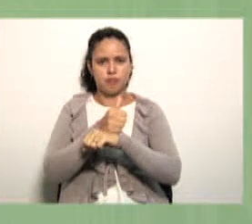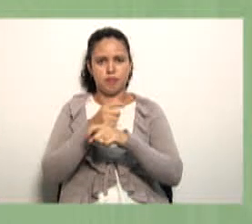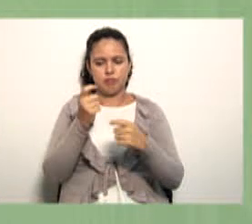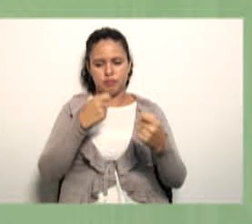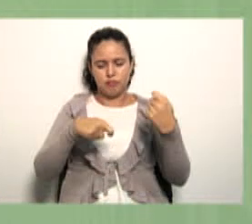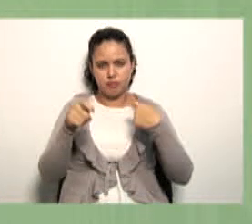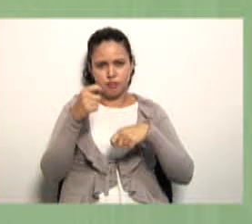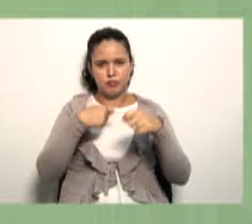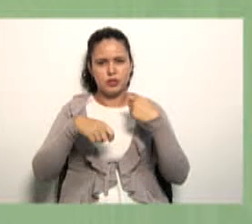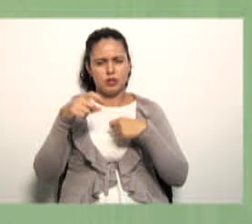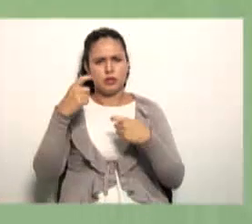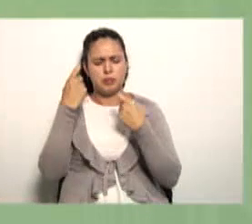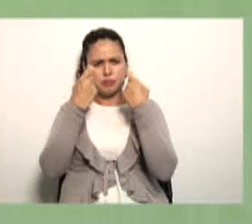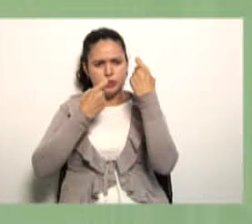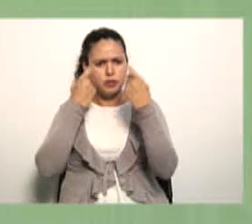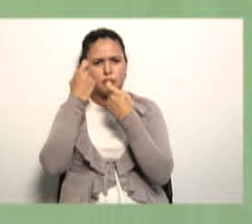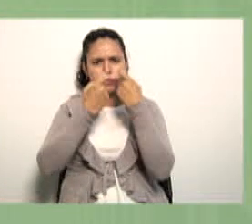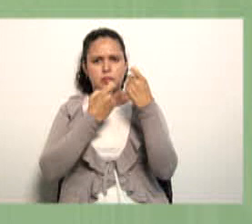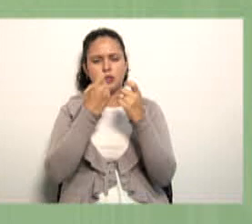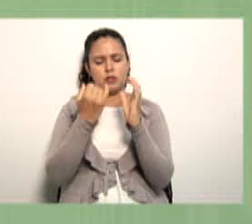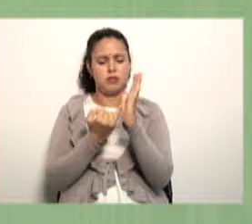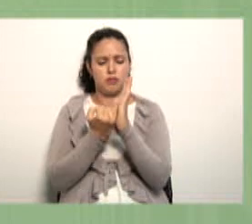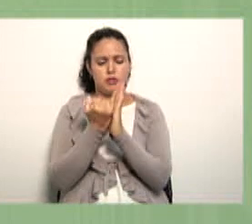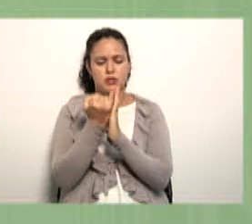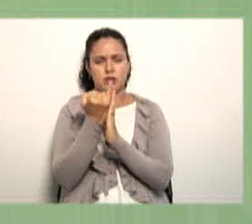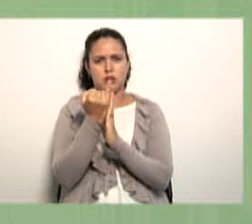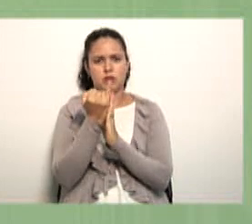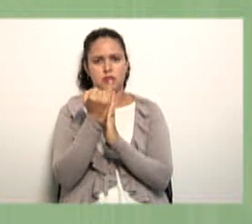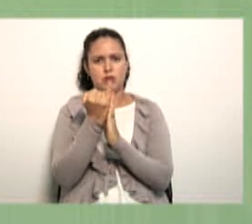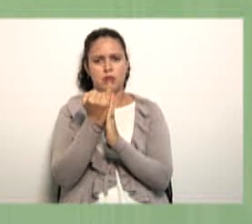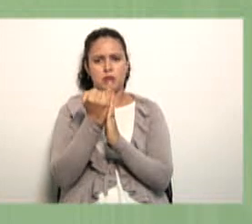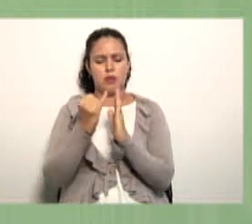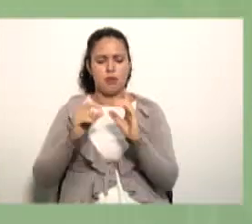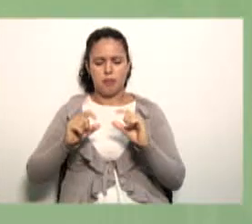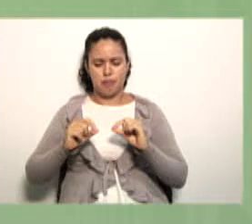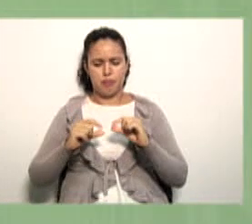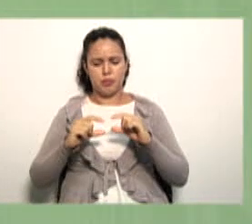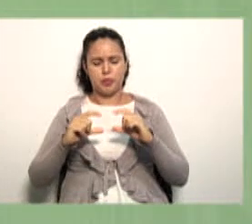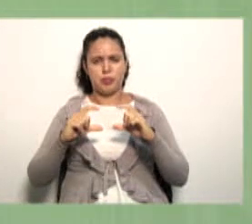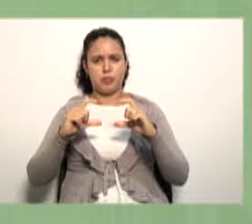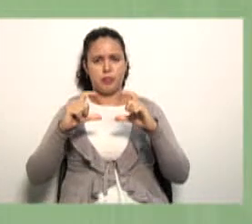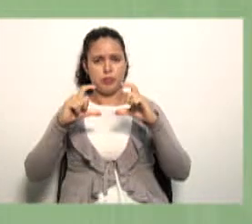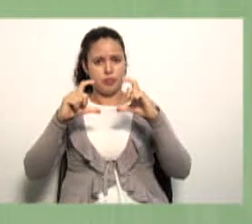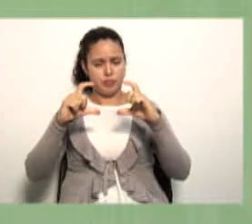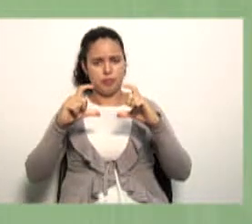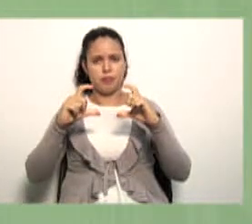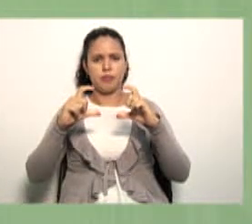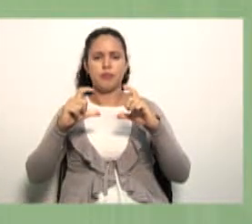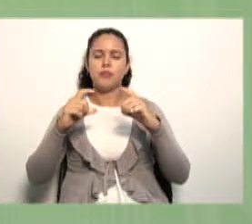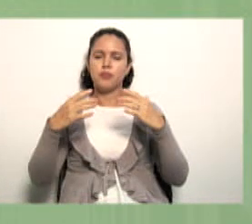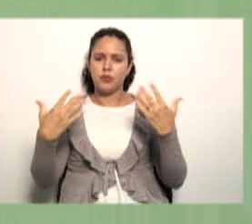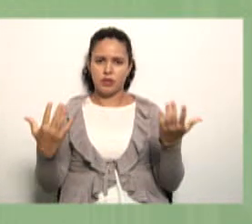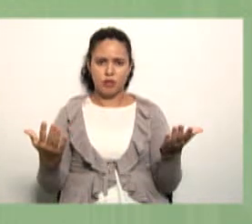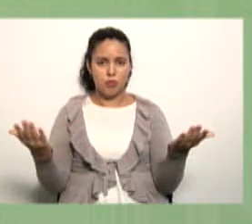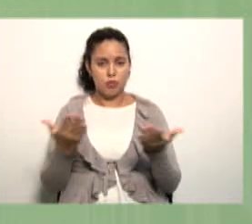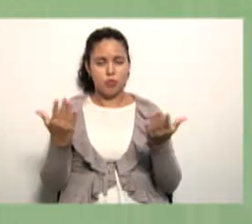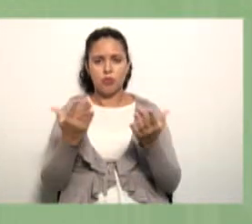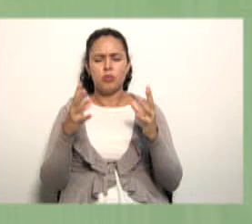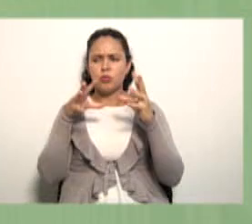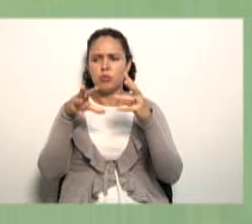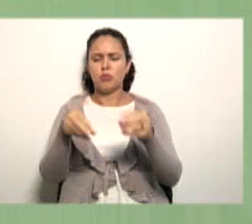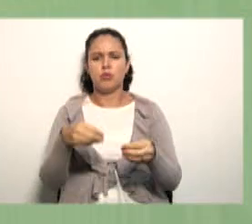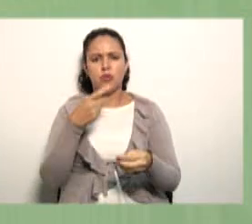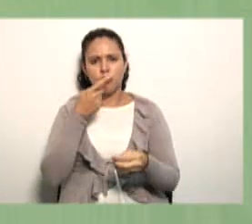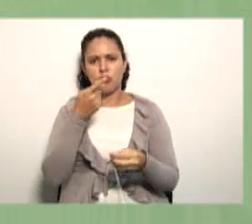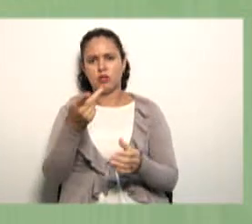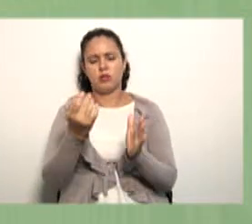a subir. Por isso nós somos tão fixados sobre isso. Se você ler o jornal, nós vamos estar falando sobre inflação. A gente vai dizer